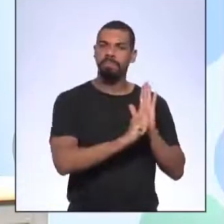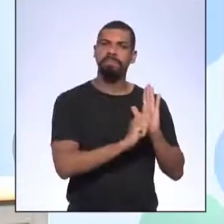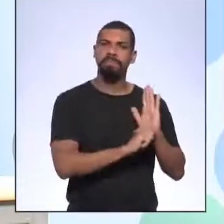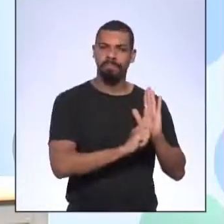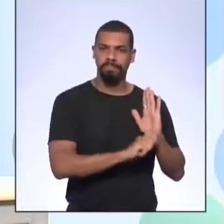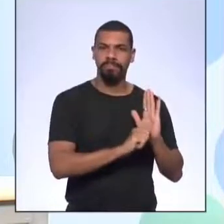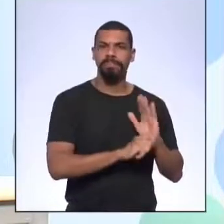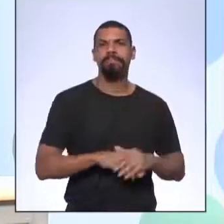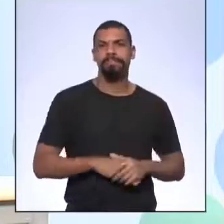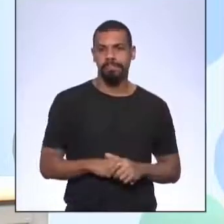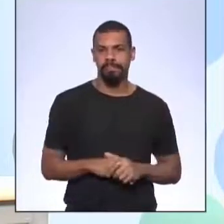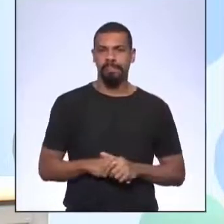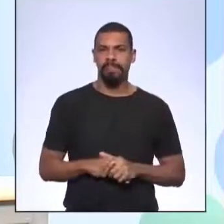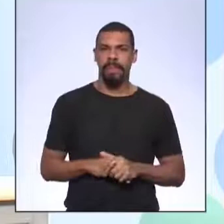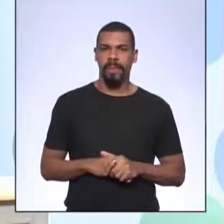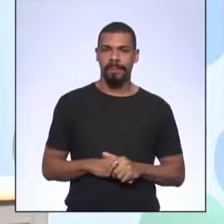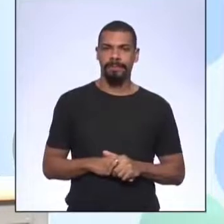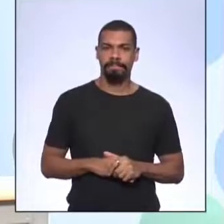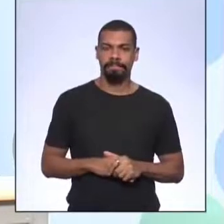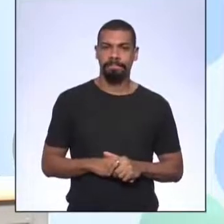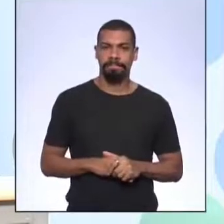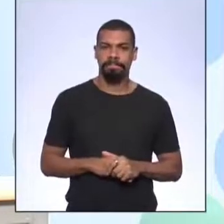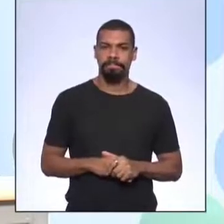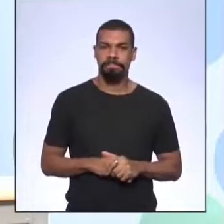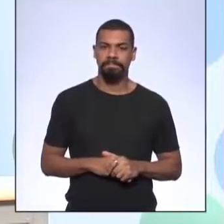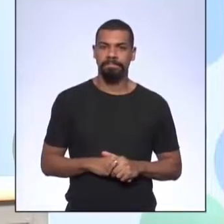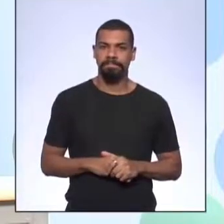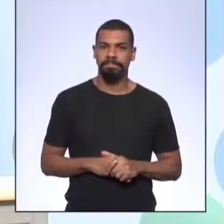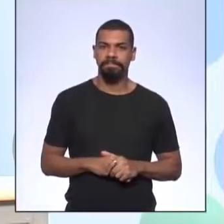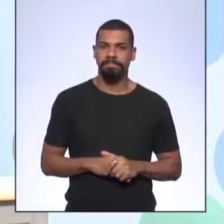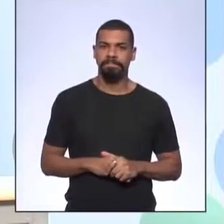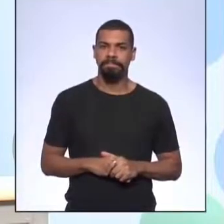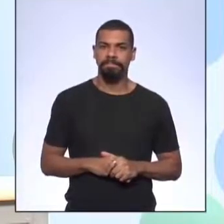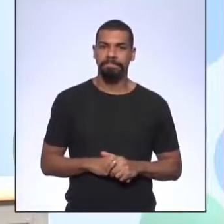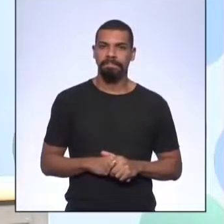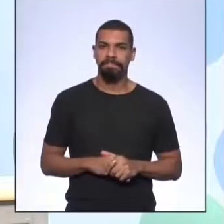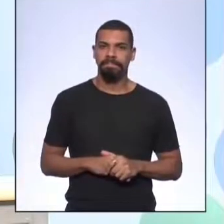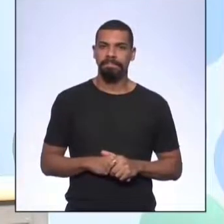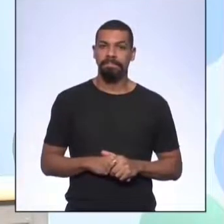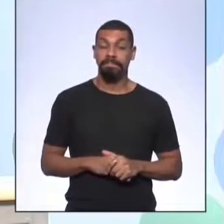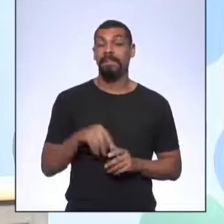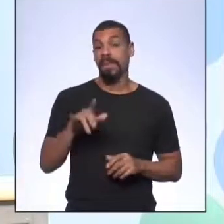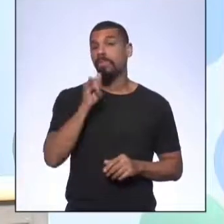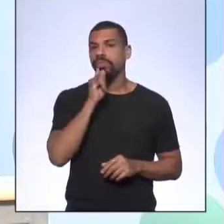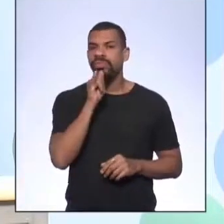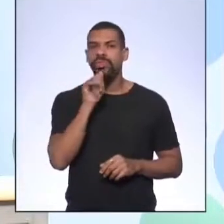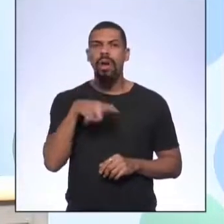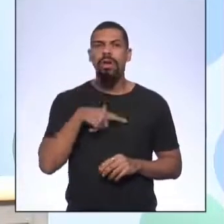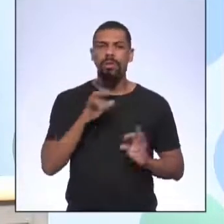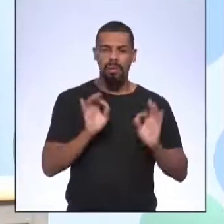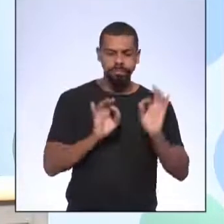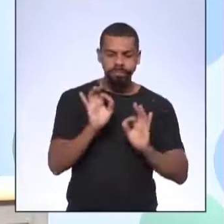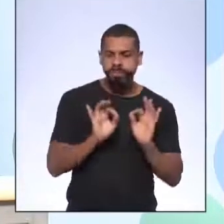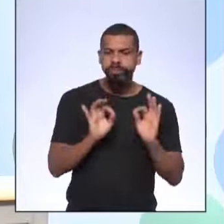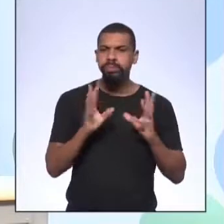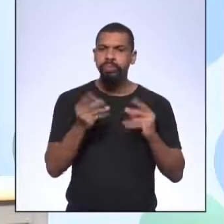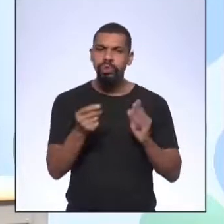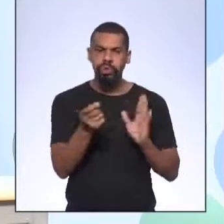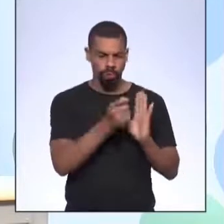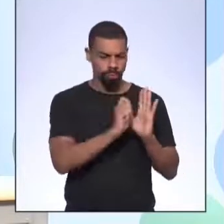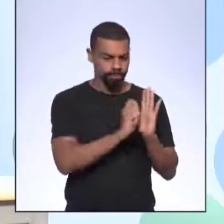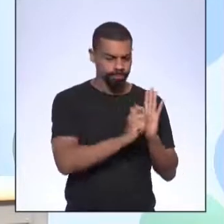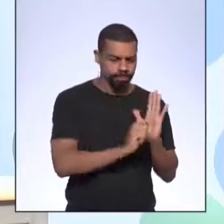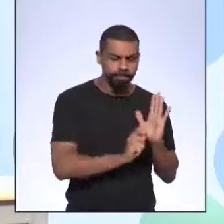eu vou sair do abstrato da minha ideia e vou passar para o concreto do Papel Tá onde então eu vou estar fazendo ali o